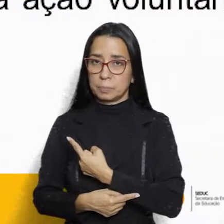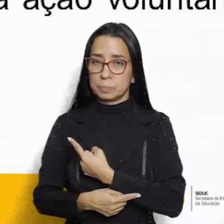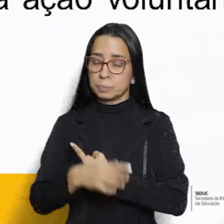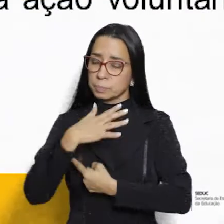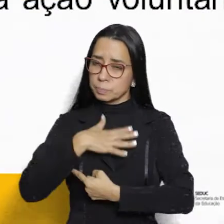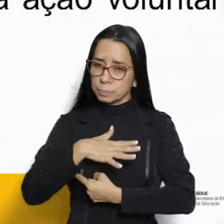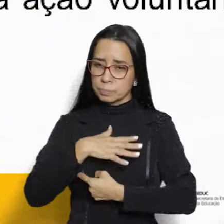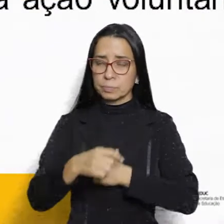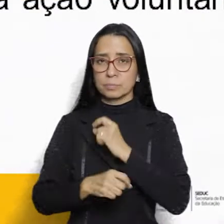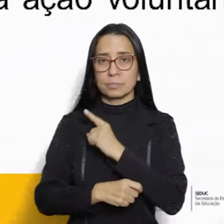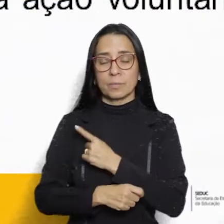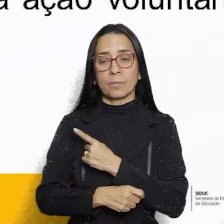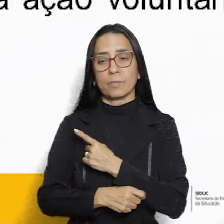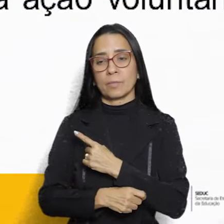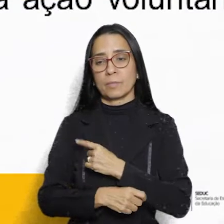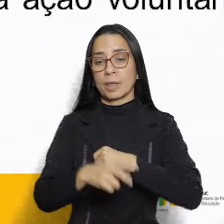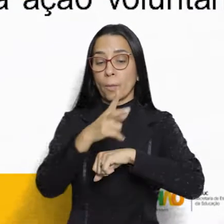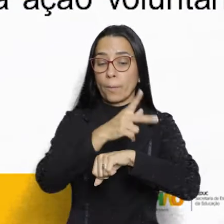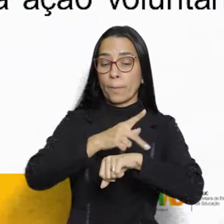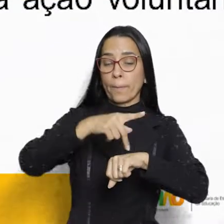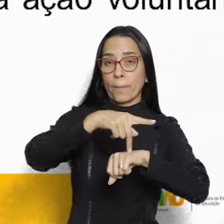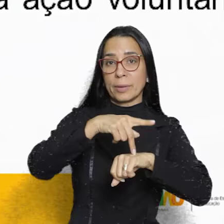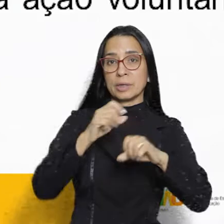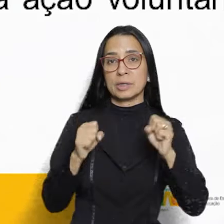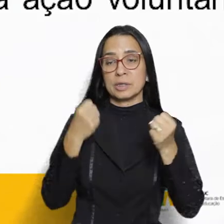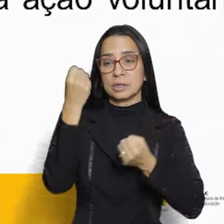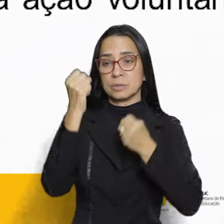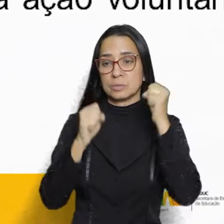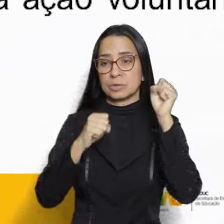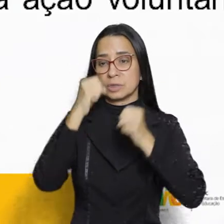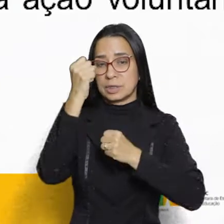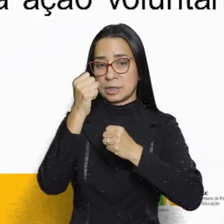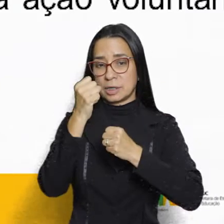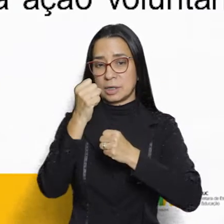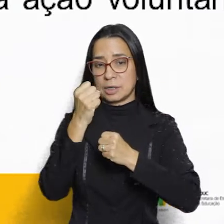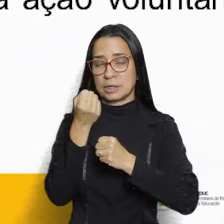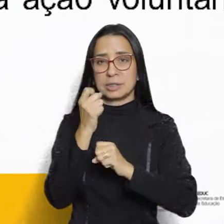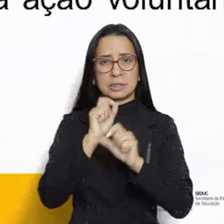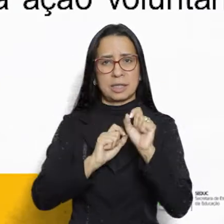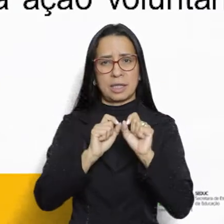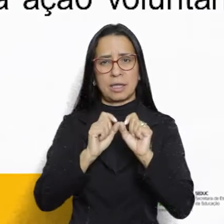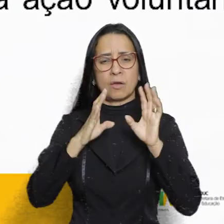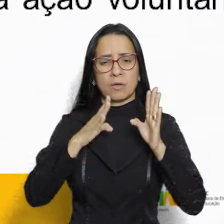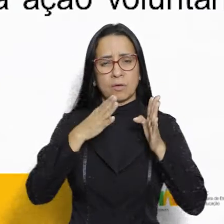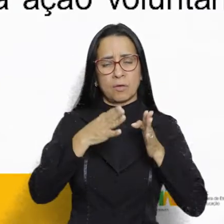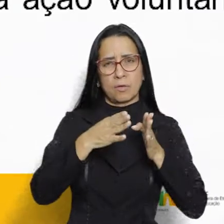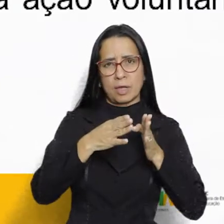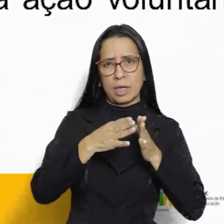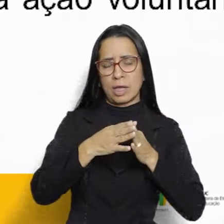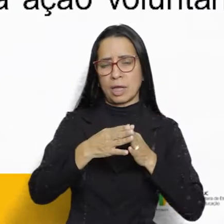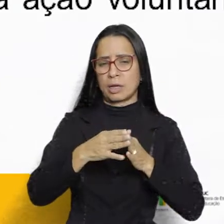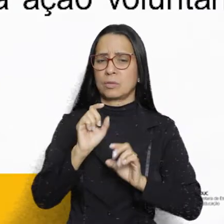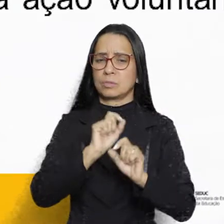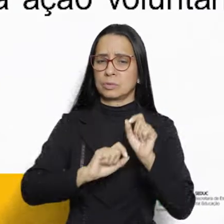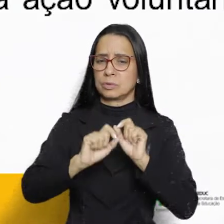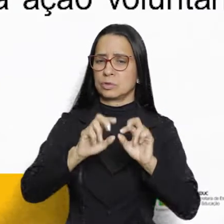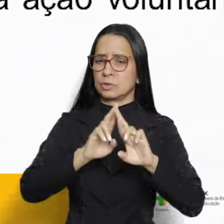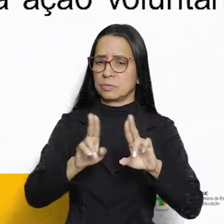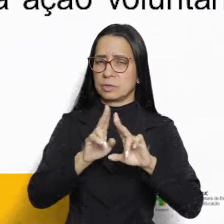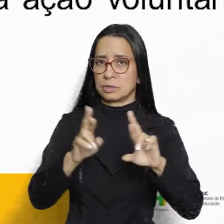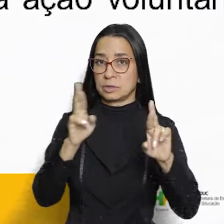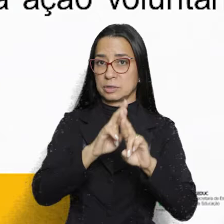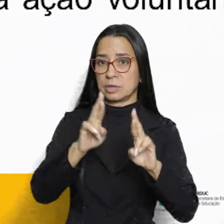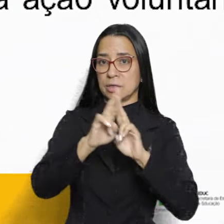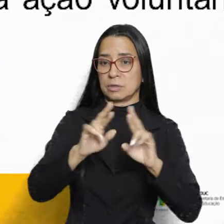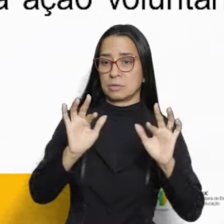calma. Os países industriais adotaram uma concepção diferente das relações familiares